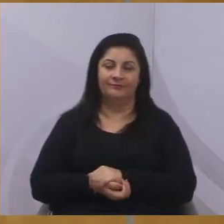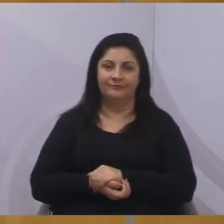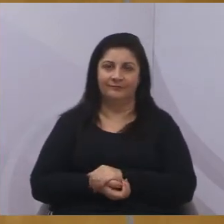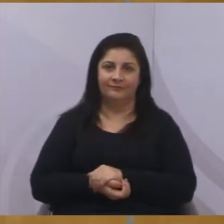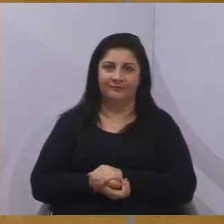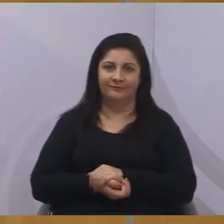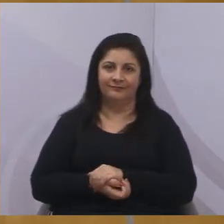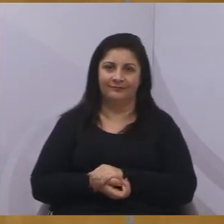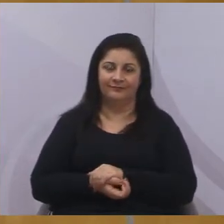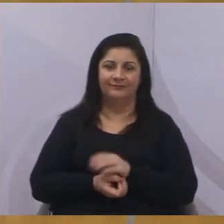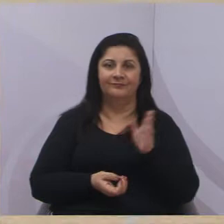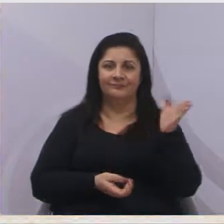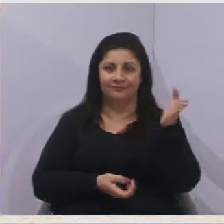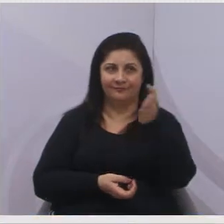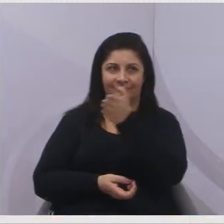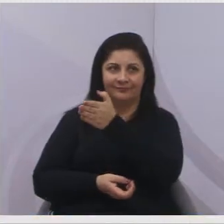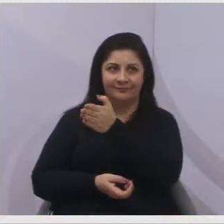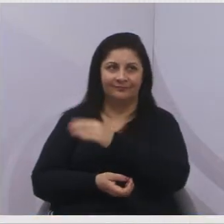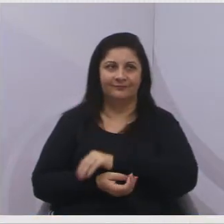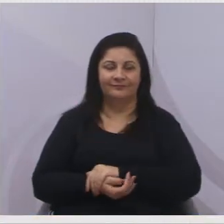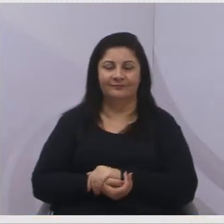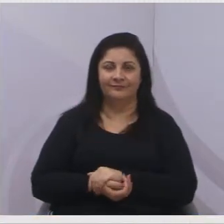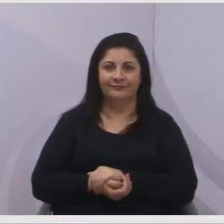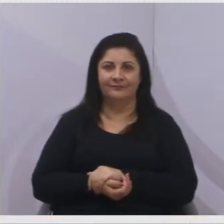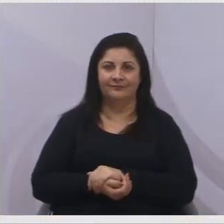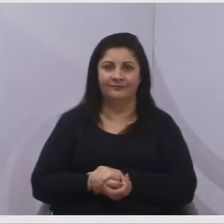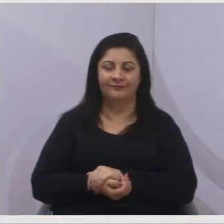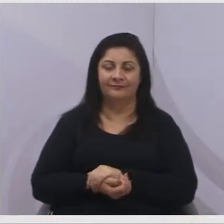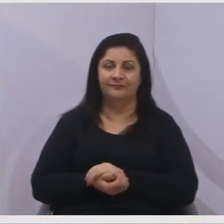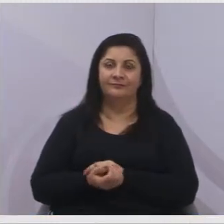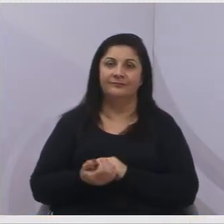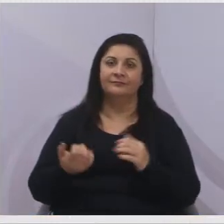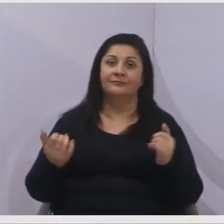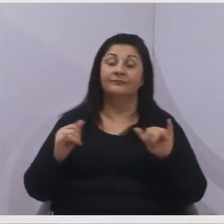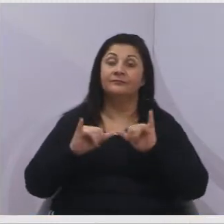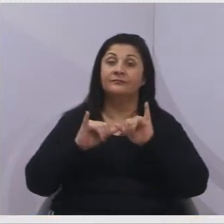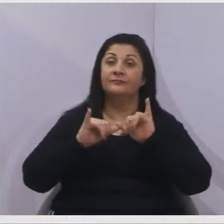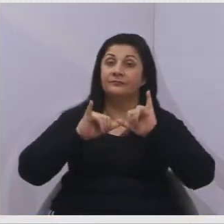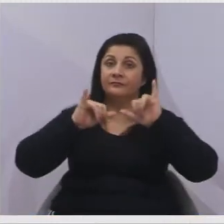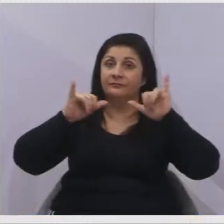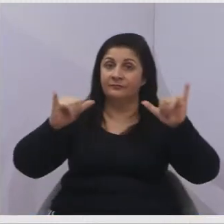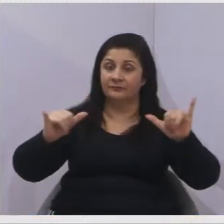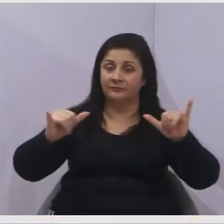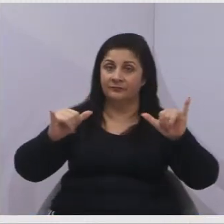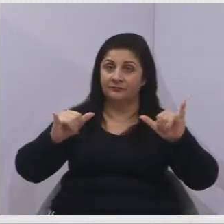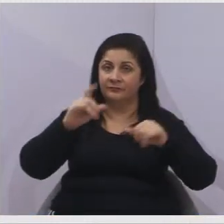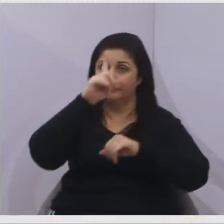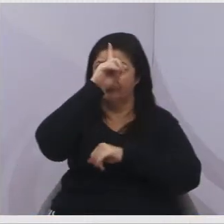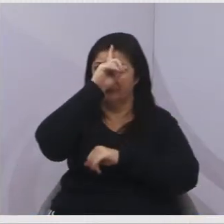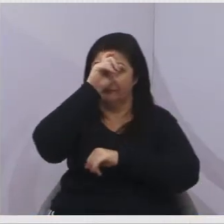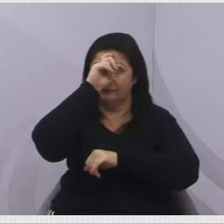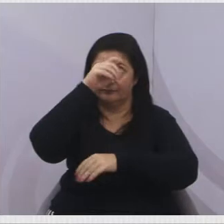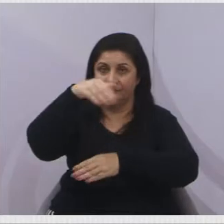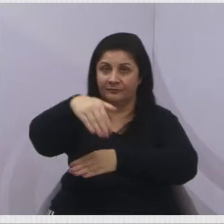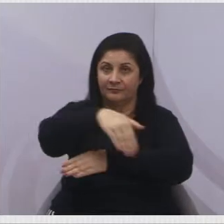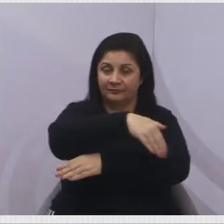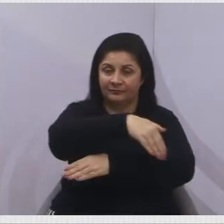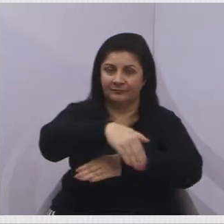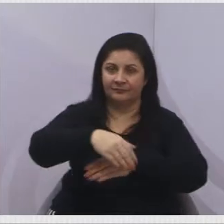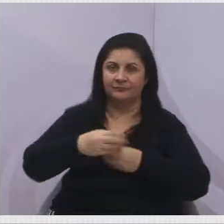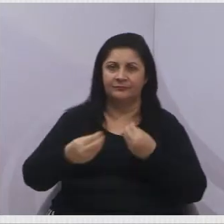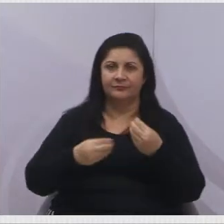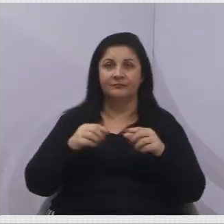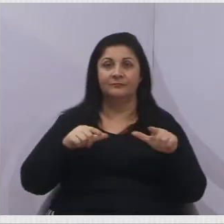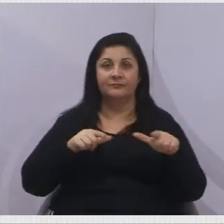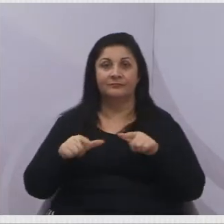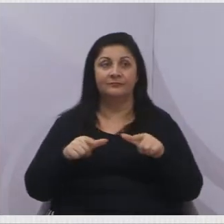Ainda o próximo quadro traz algumas informações do consultório na rua com relação ao trabalho que é desenvolvido